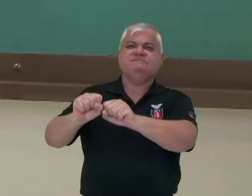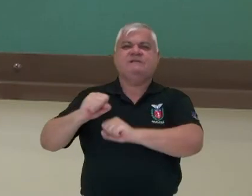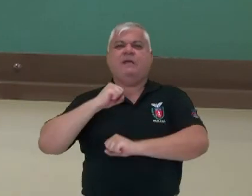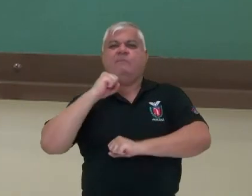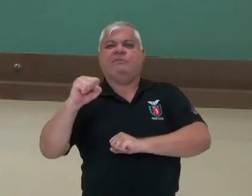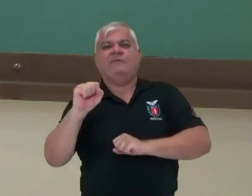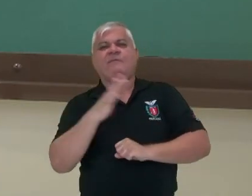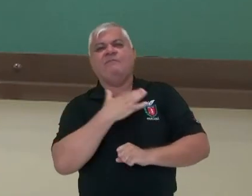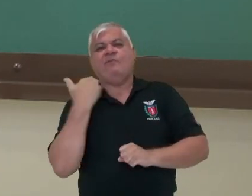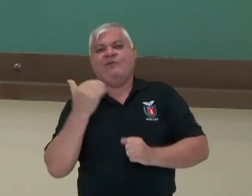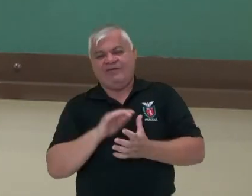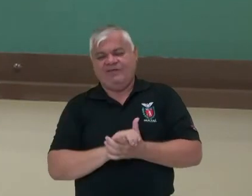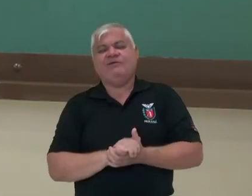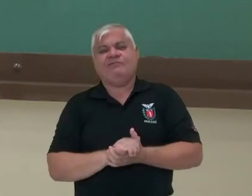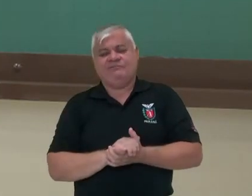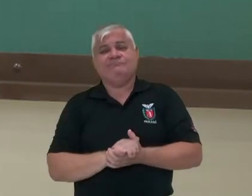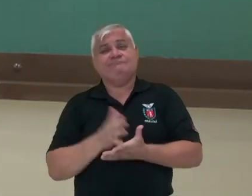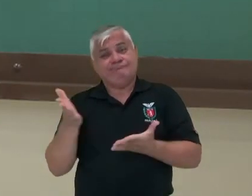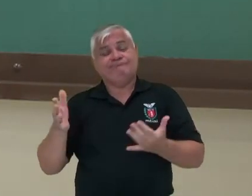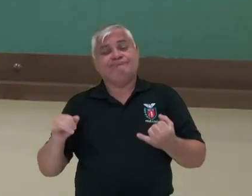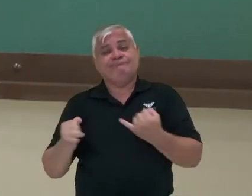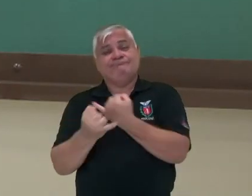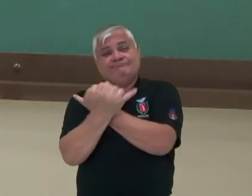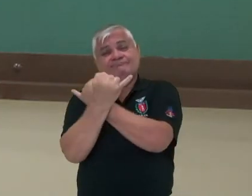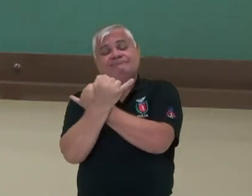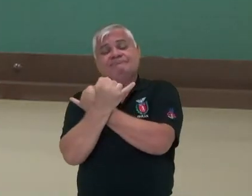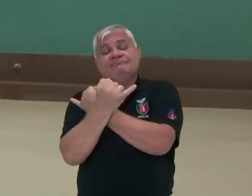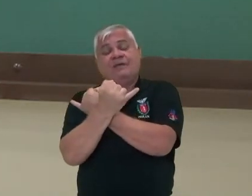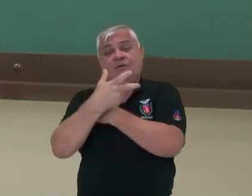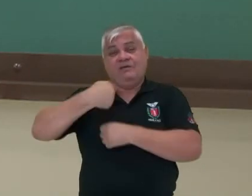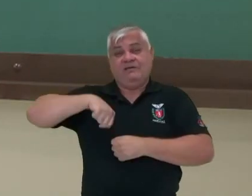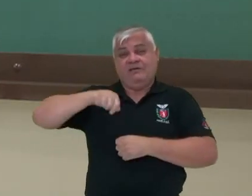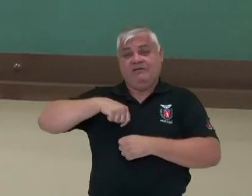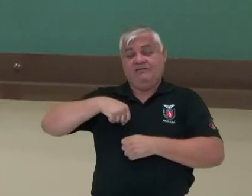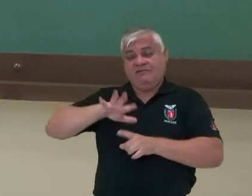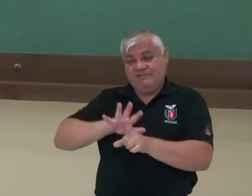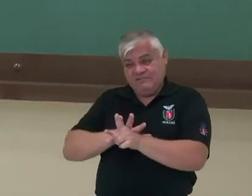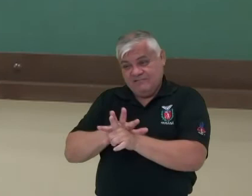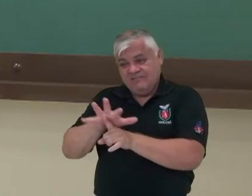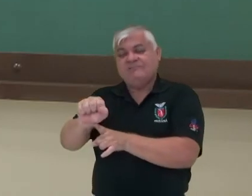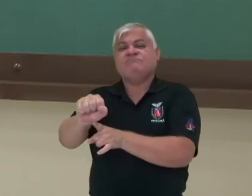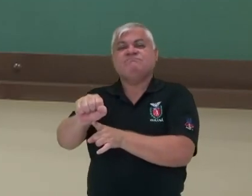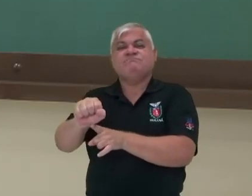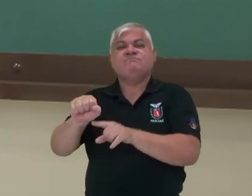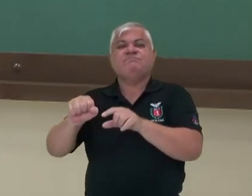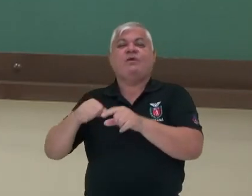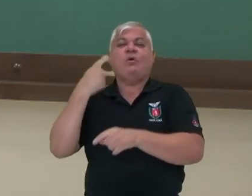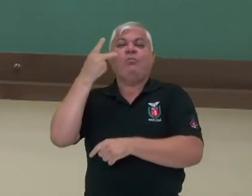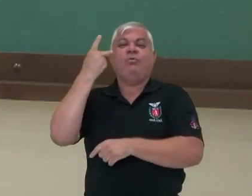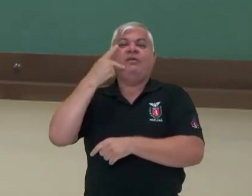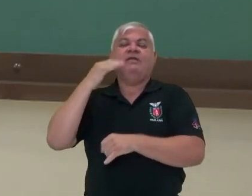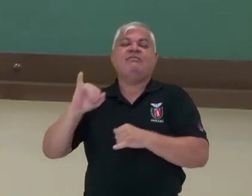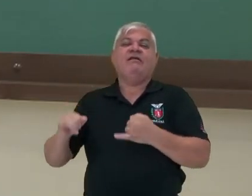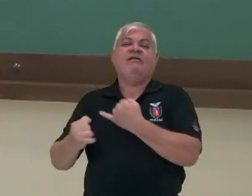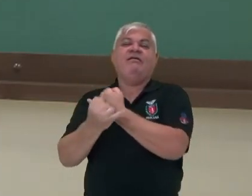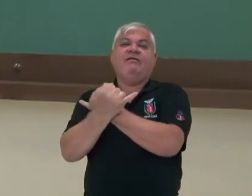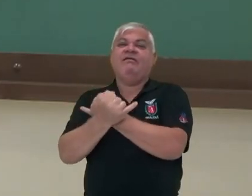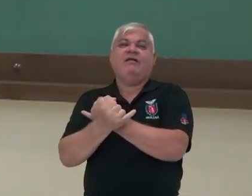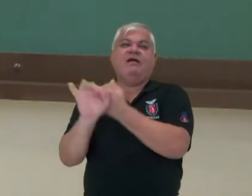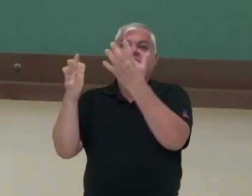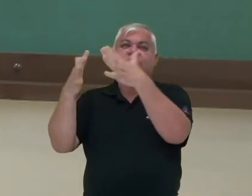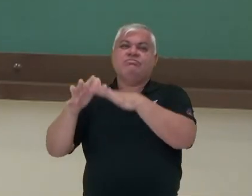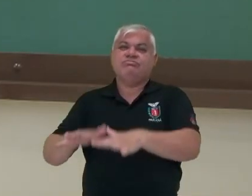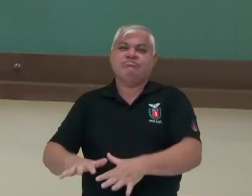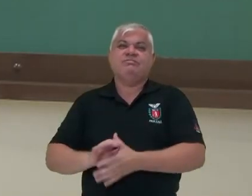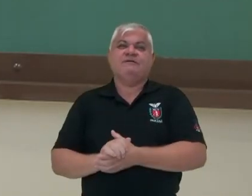executado. Isso acabou com a resistência à conquista espanhola sob a autoridade política do estado inca. E aqui, ó, Manco